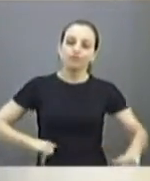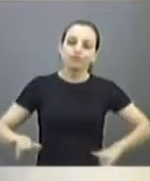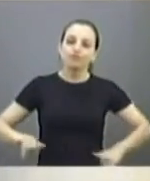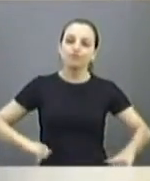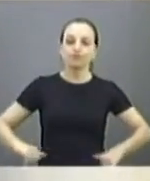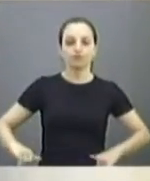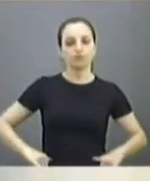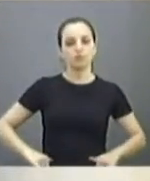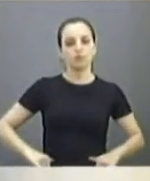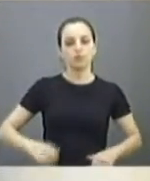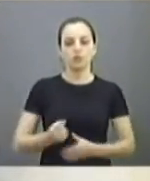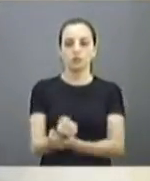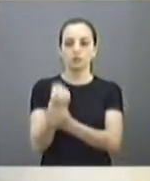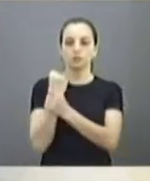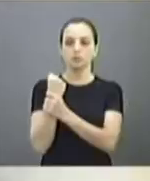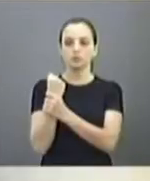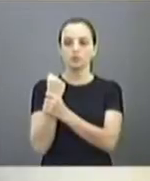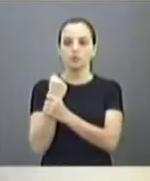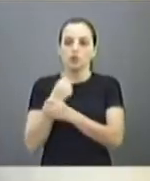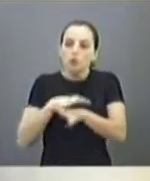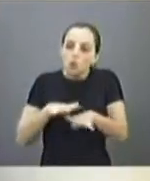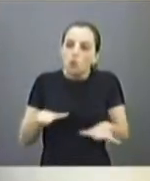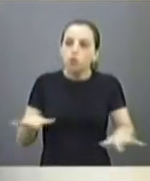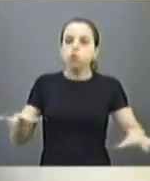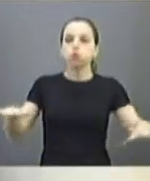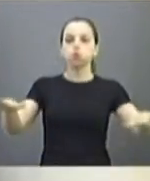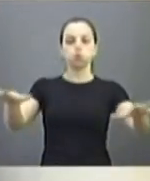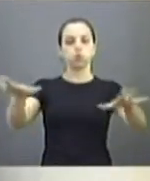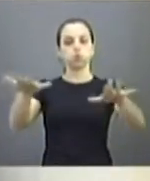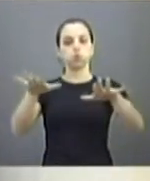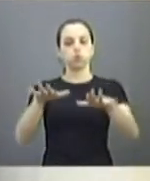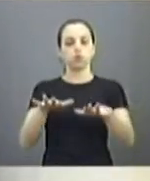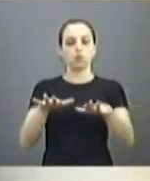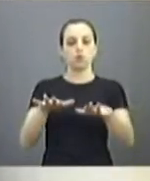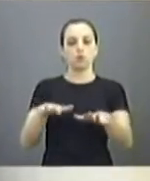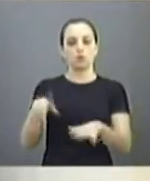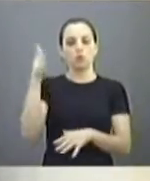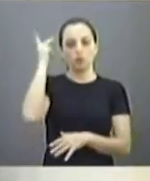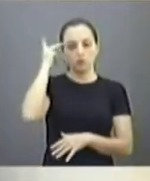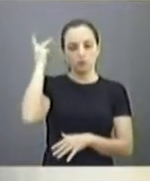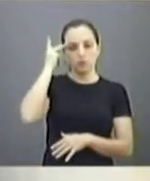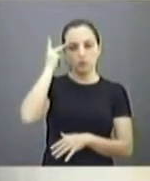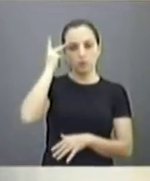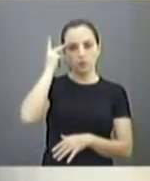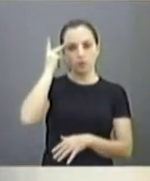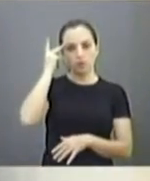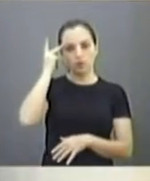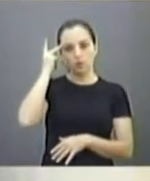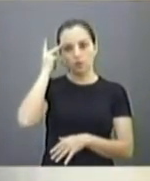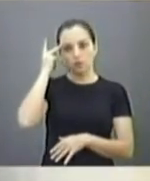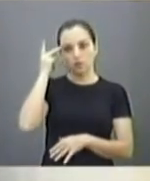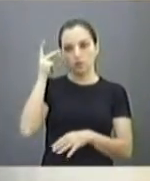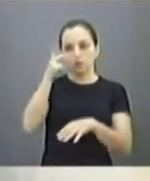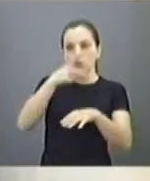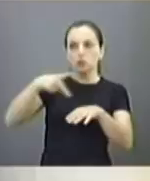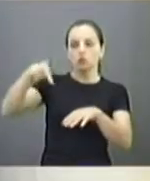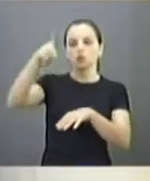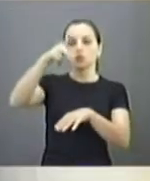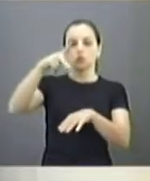questão da segurança que se espalha cada vez mais no Estado e no país.